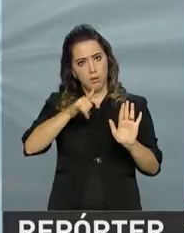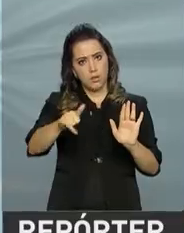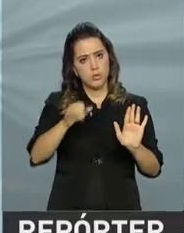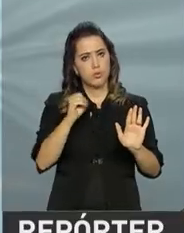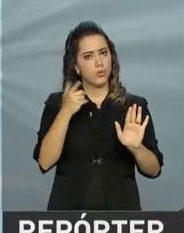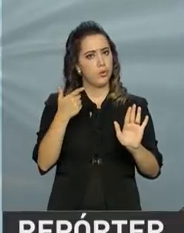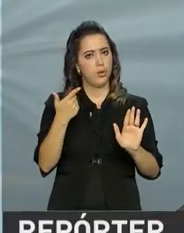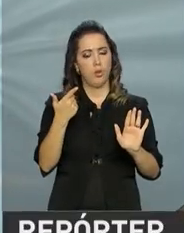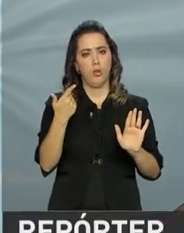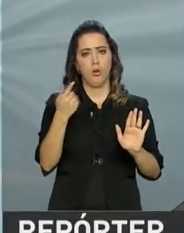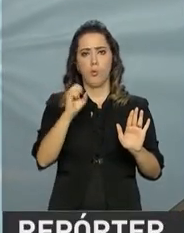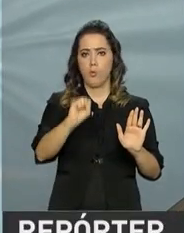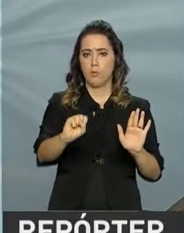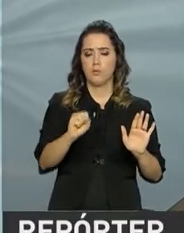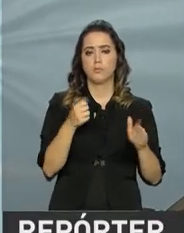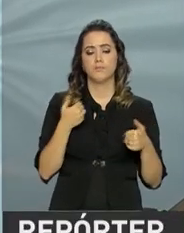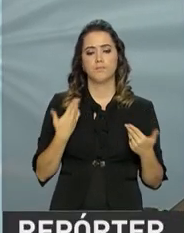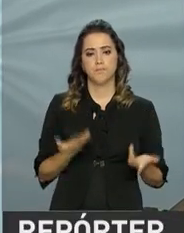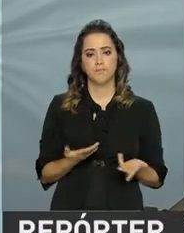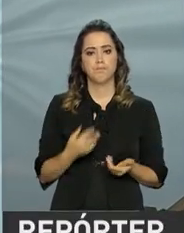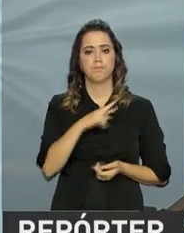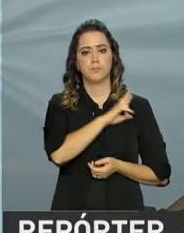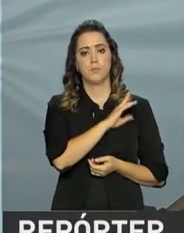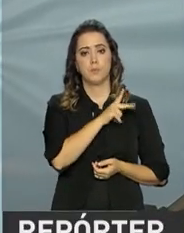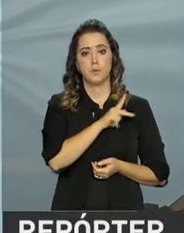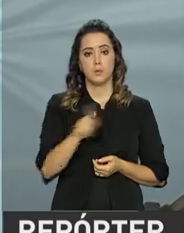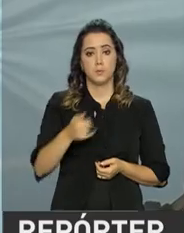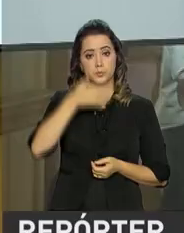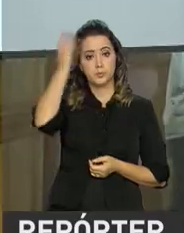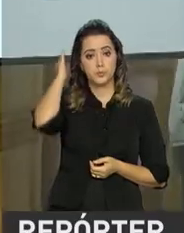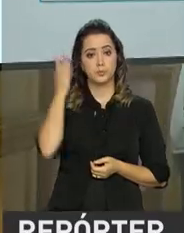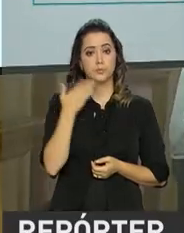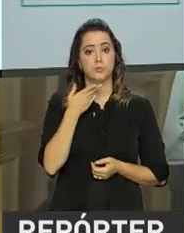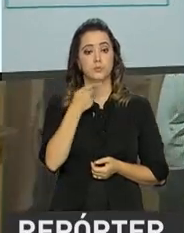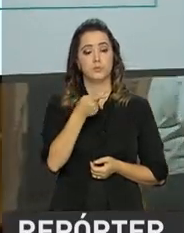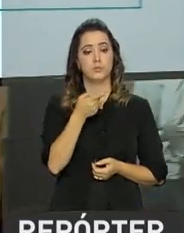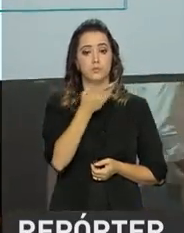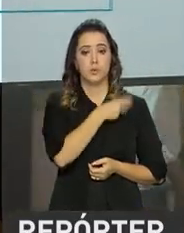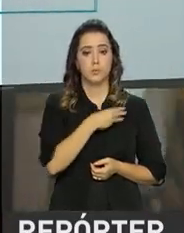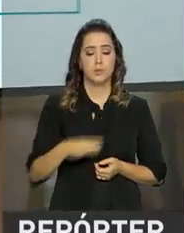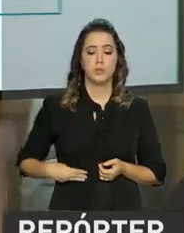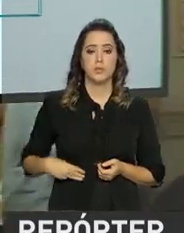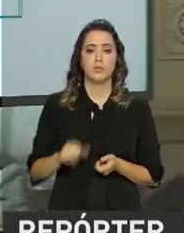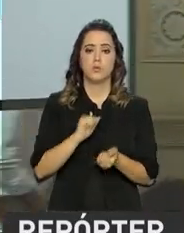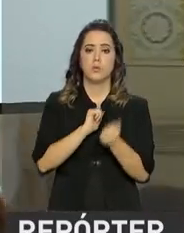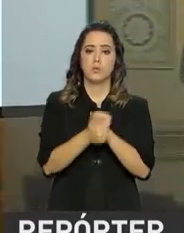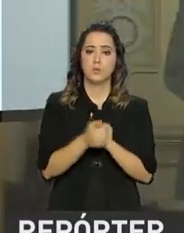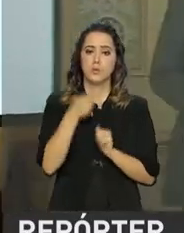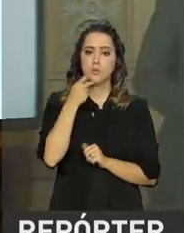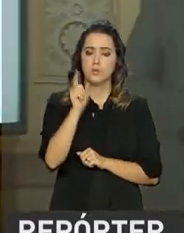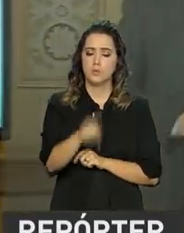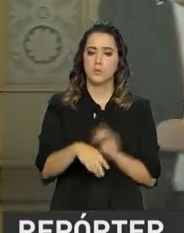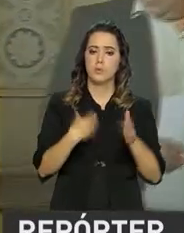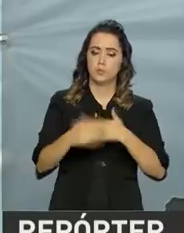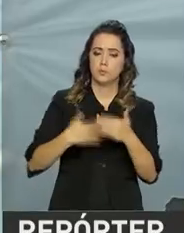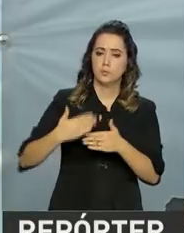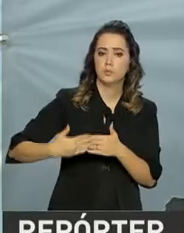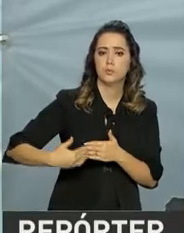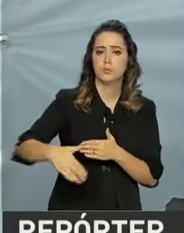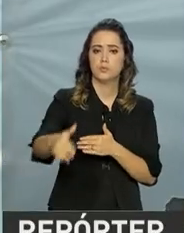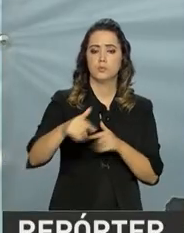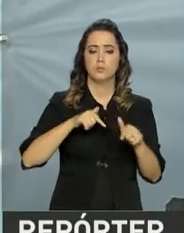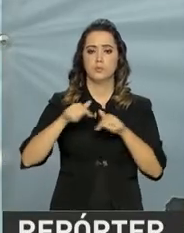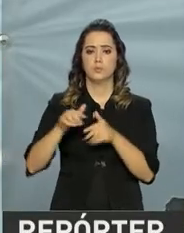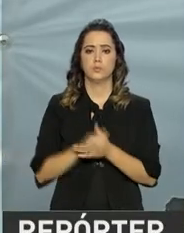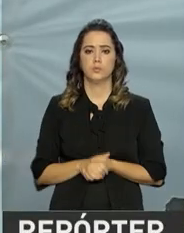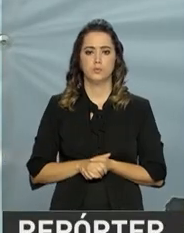enfim. Representando o presidente Michel Temer na cerimônia de entrega dos títulos, o ministro do Esporte destacou o avanço da medida. O